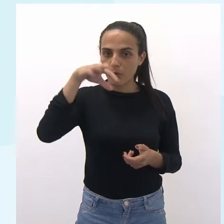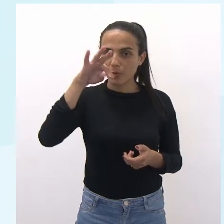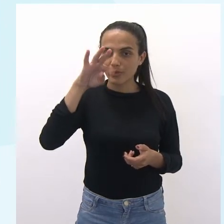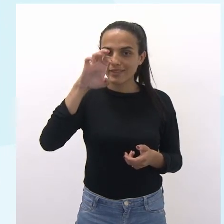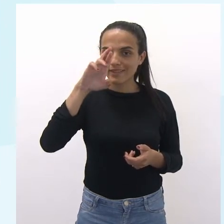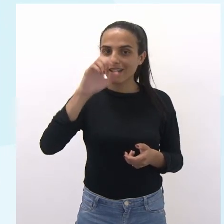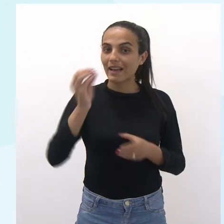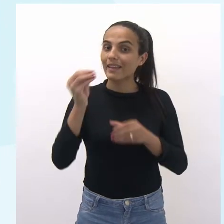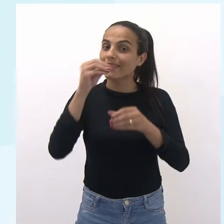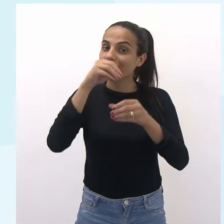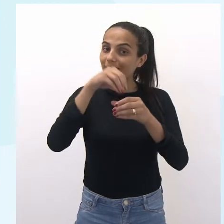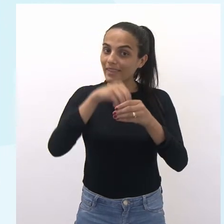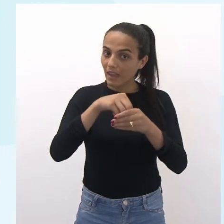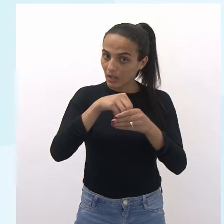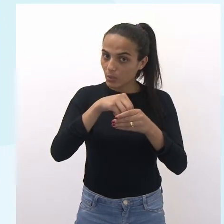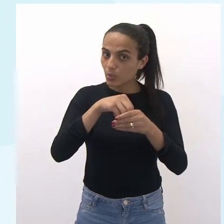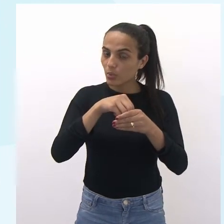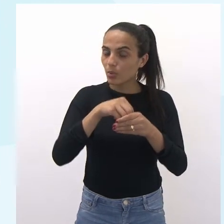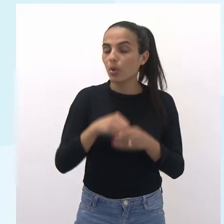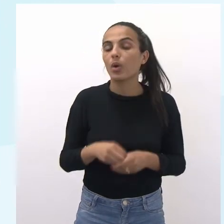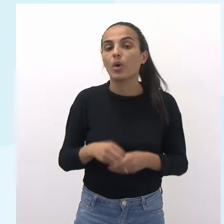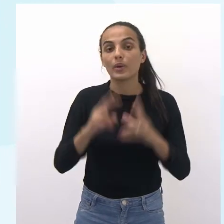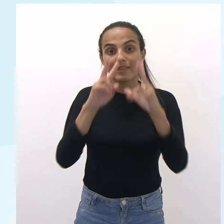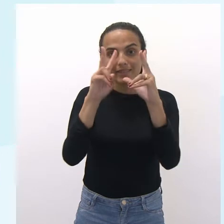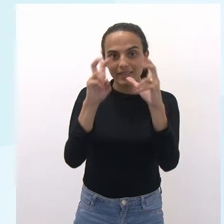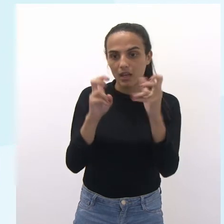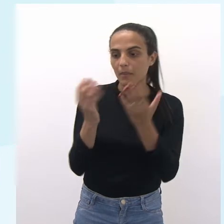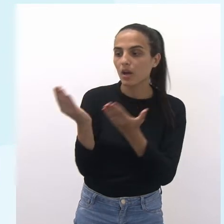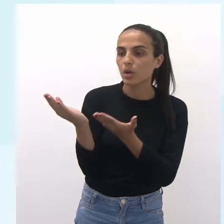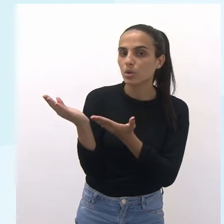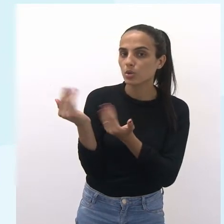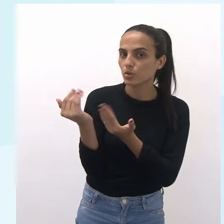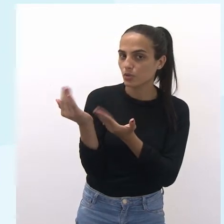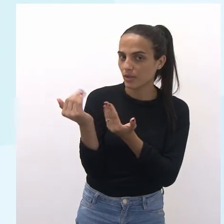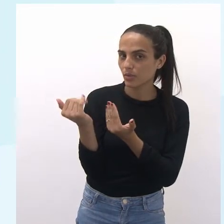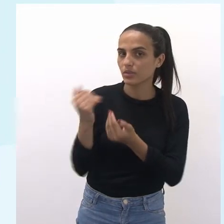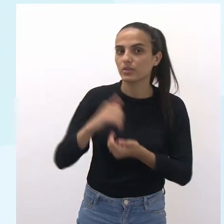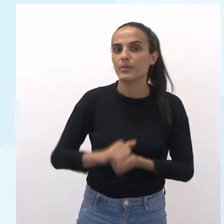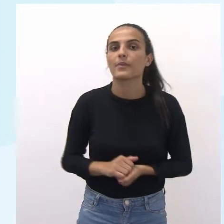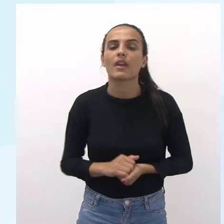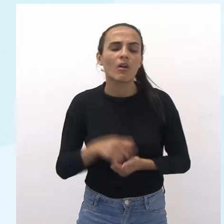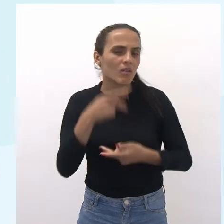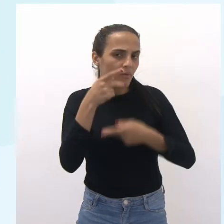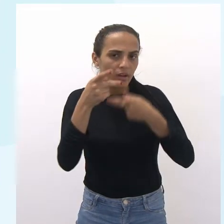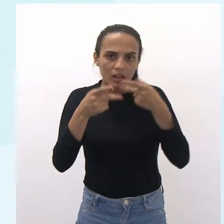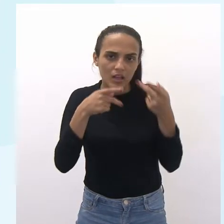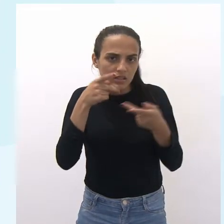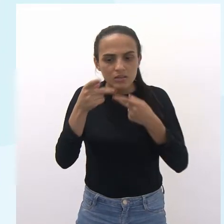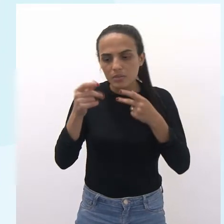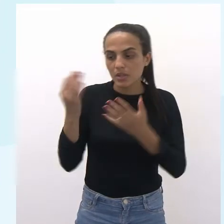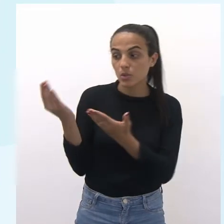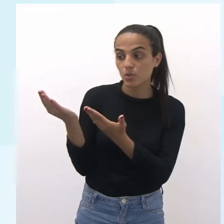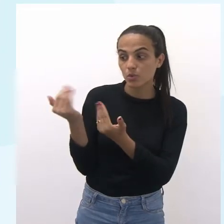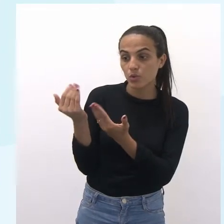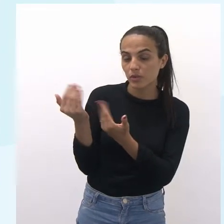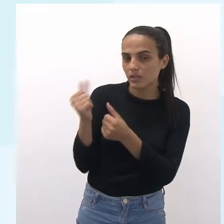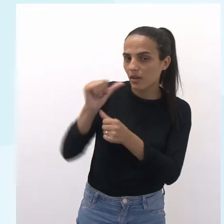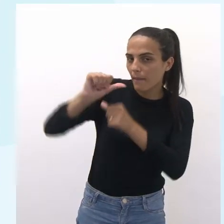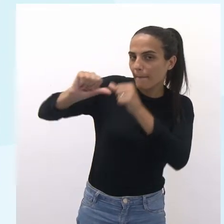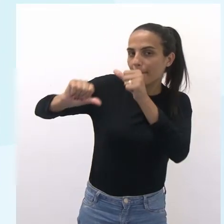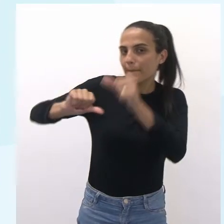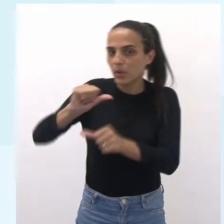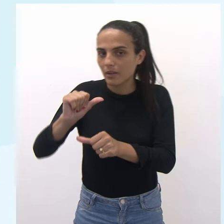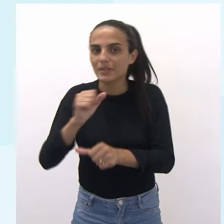as juventudes dentro do território. Então, falar um pouco dessa transição entre juventude para a